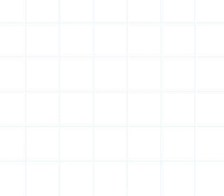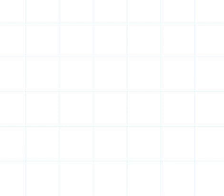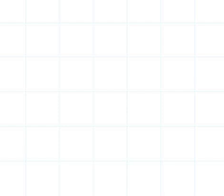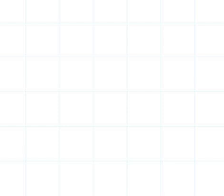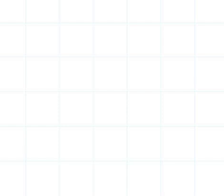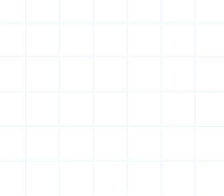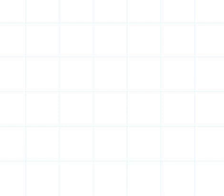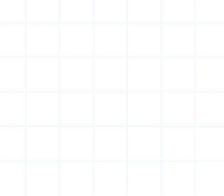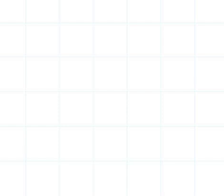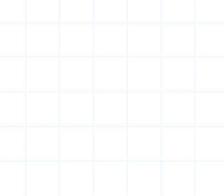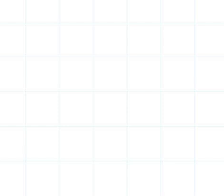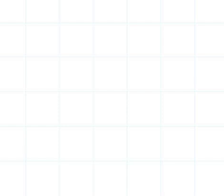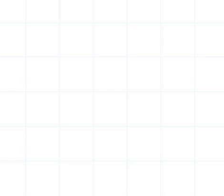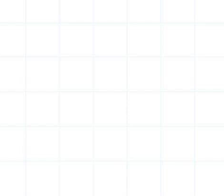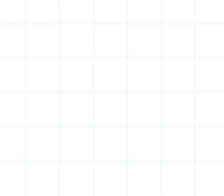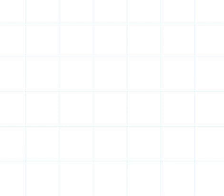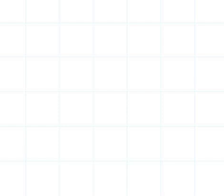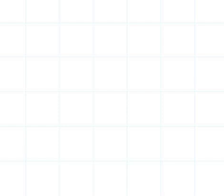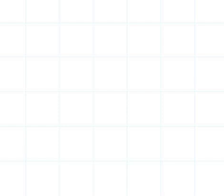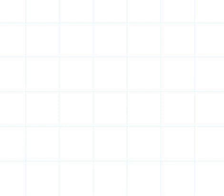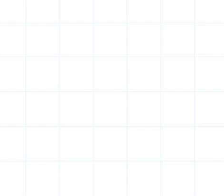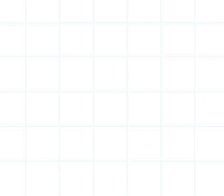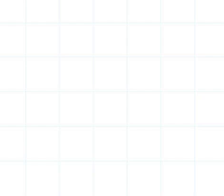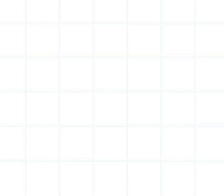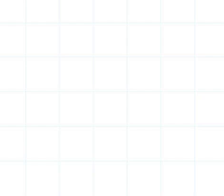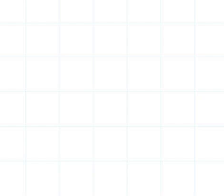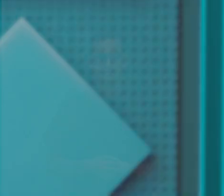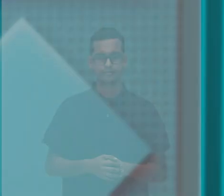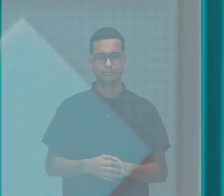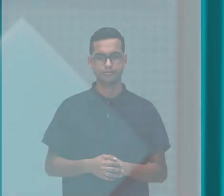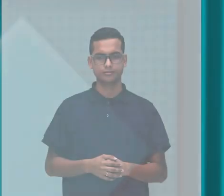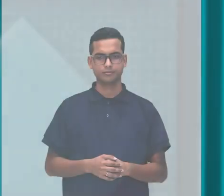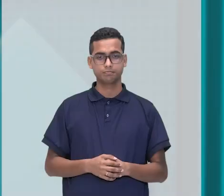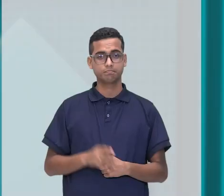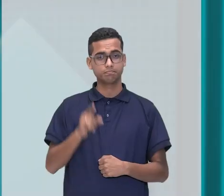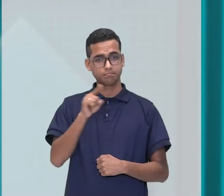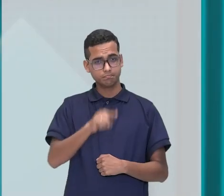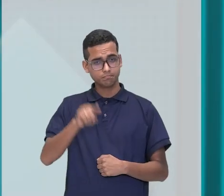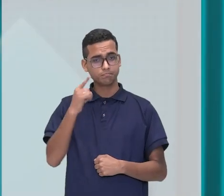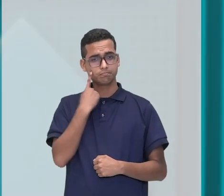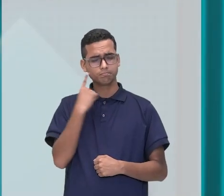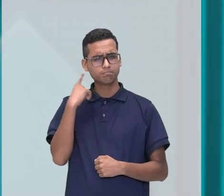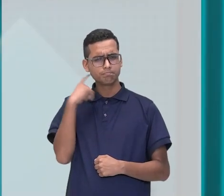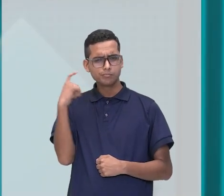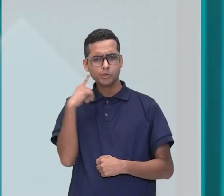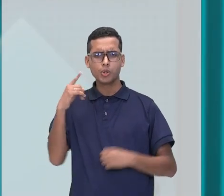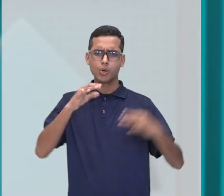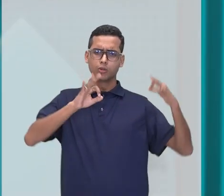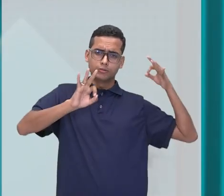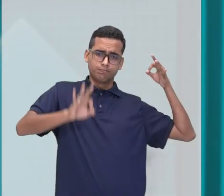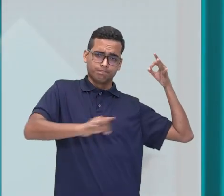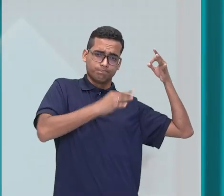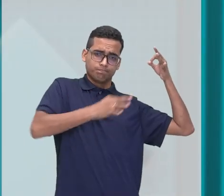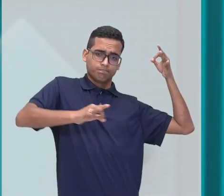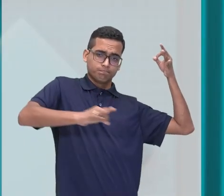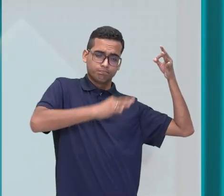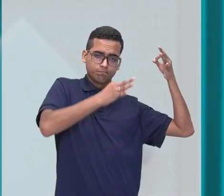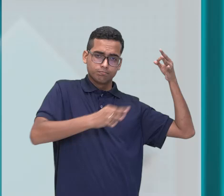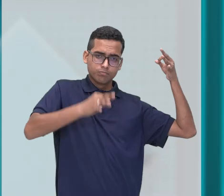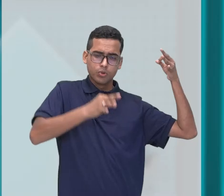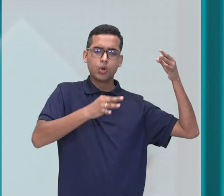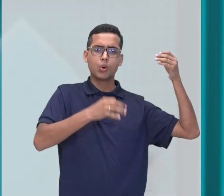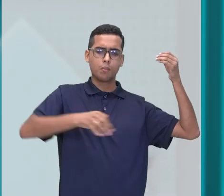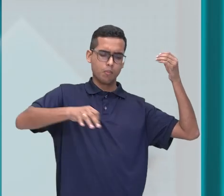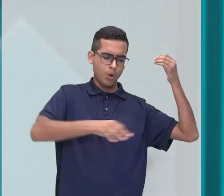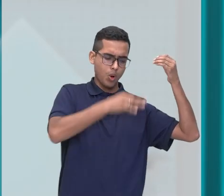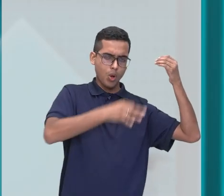Então, vocês perceberam aí, na sonorização, sons graves e agudos, ou